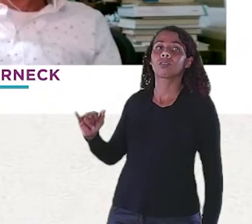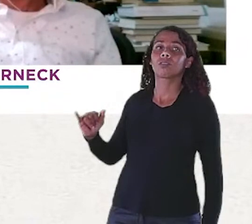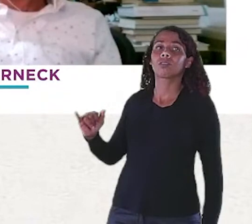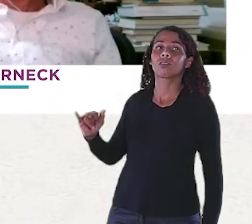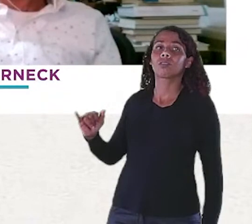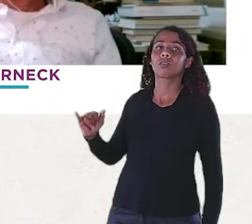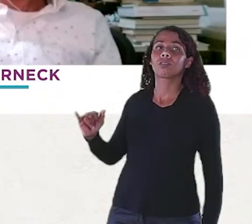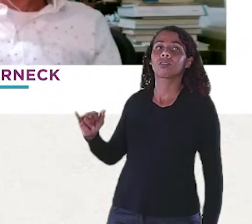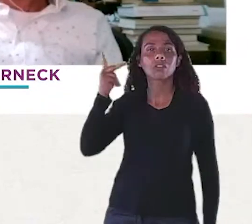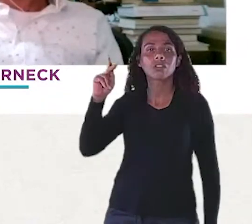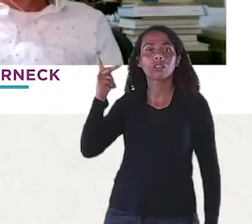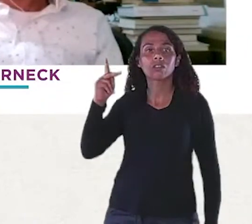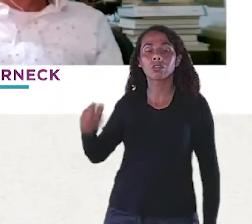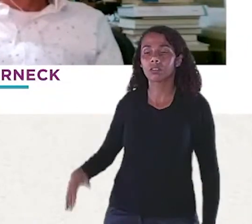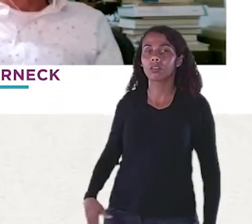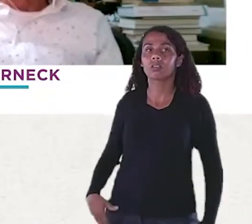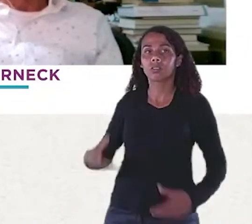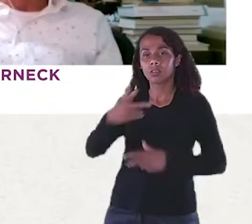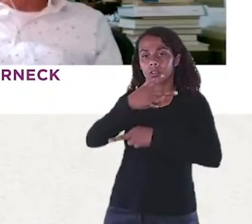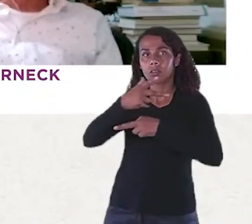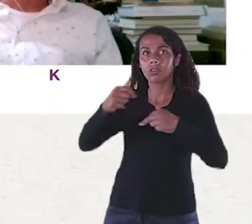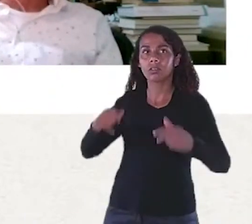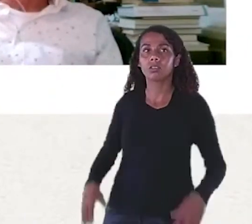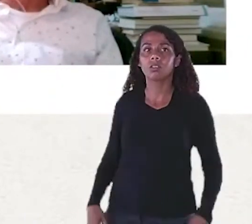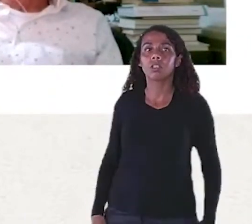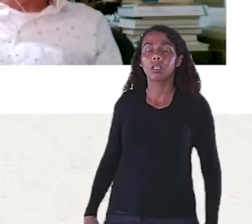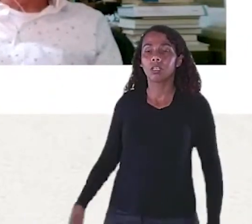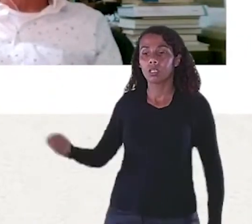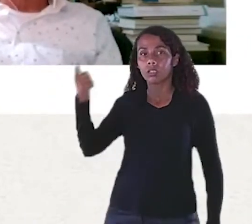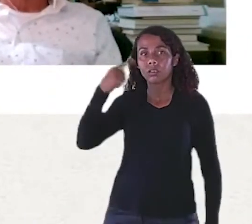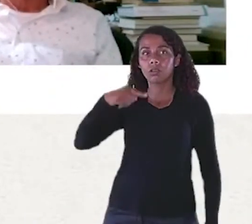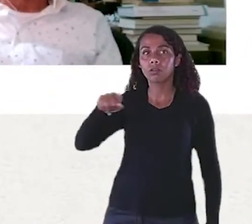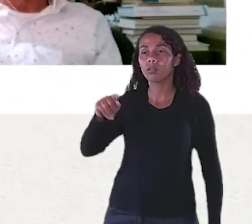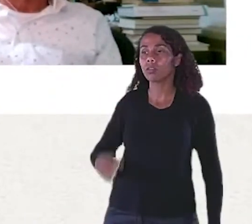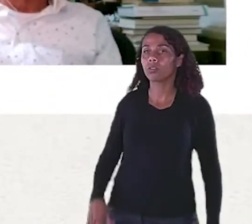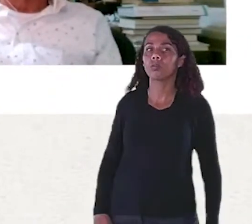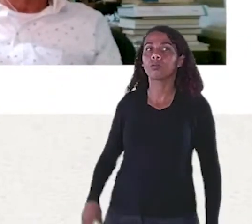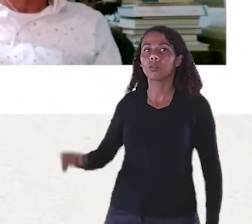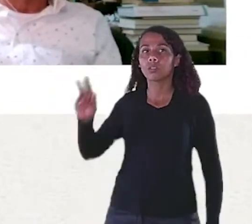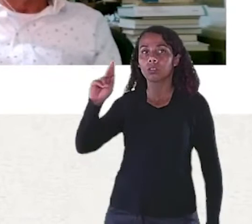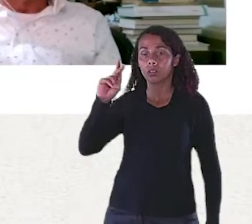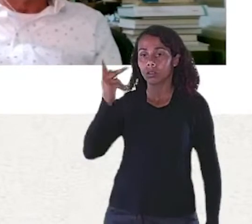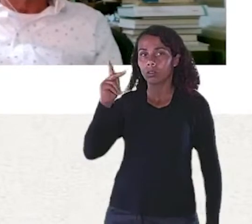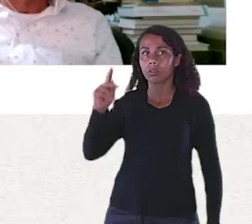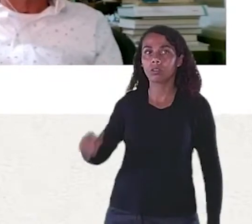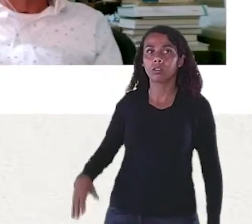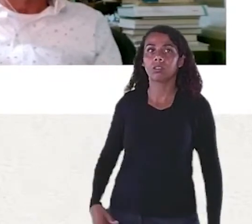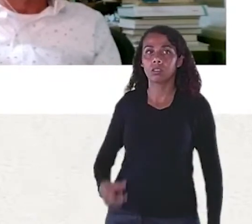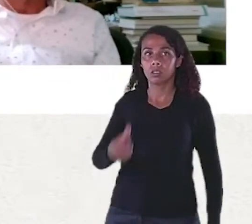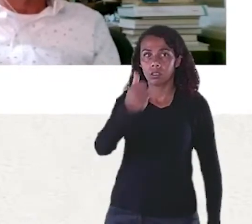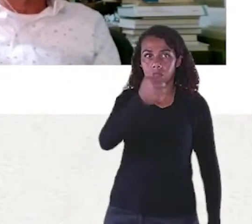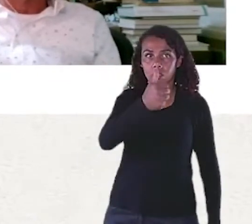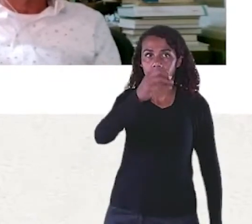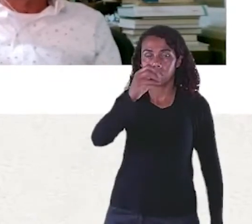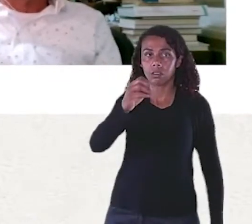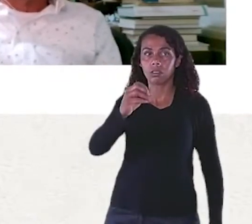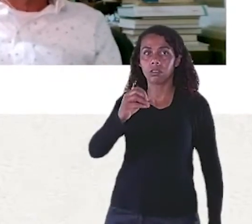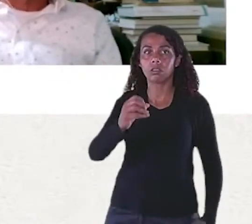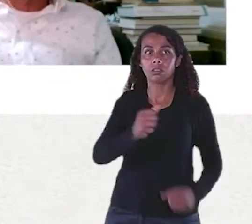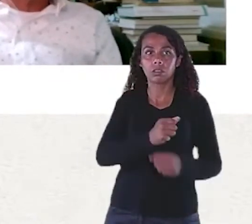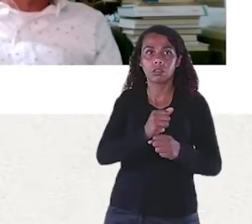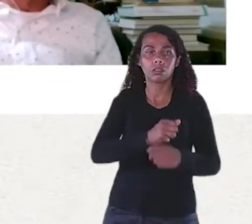levou 10 anos da sua trajetória. Não. 10 anos não. Você está falando do Jaime Vale, esse livro, O Santo